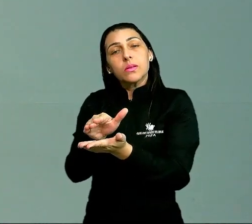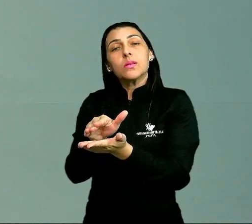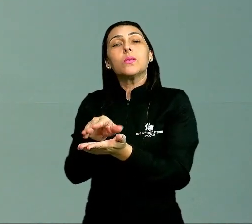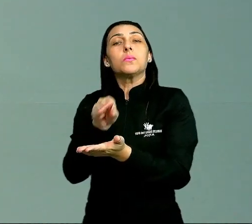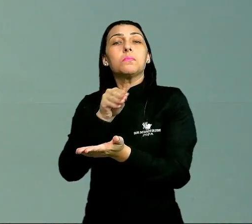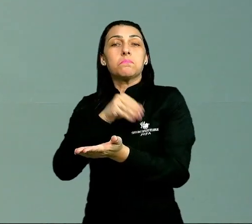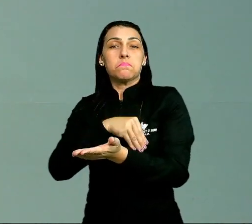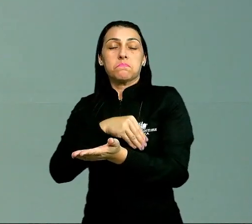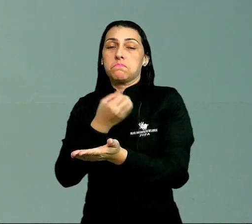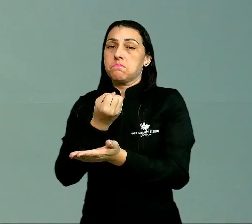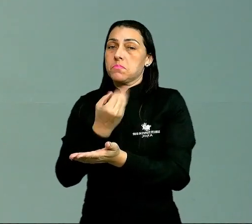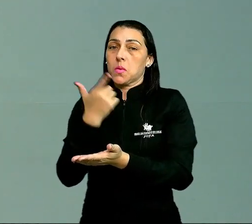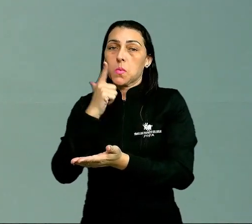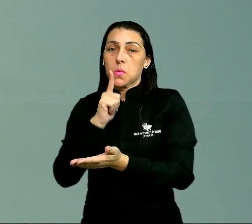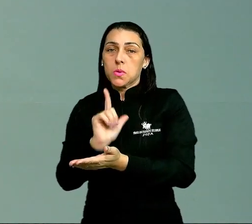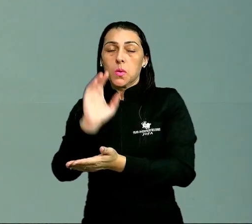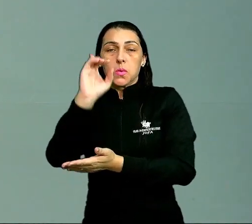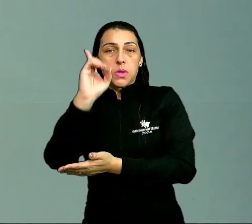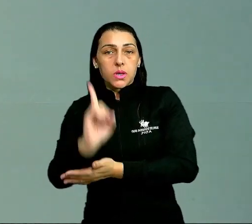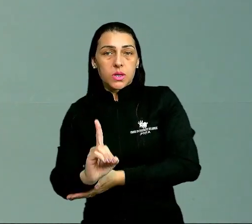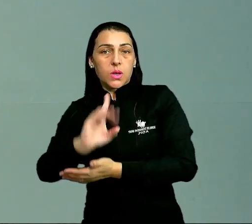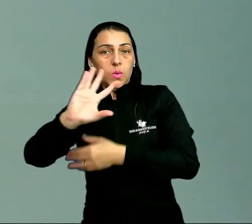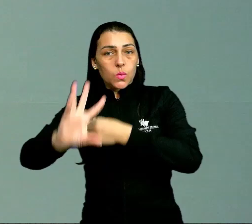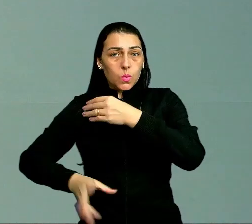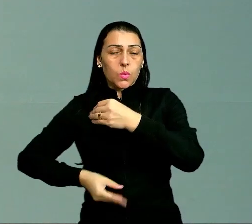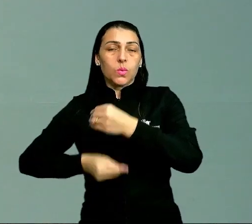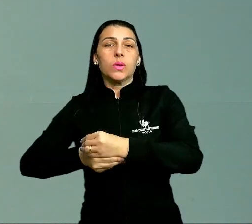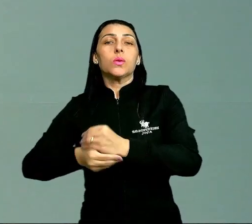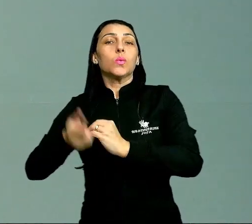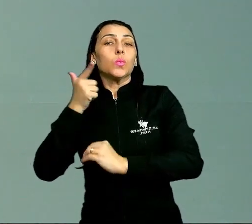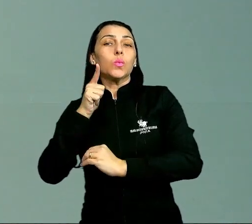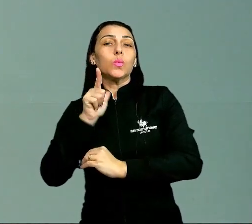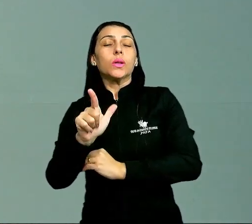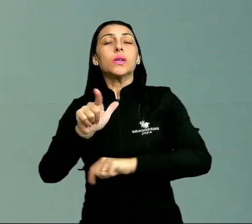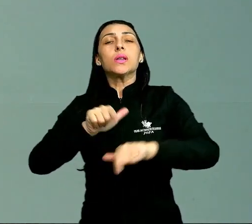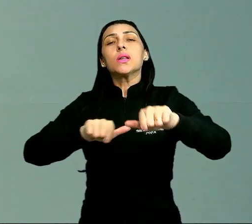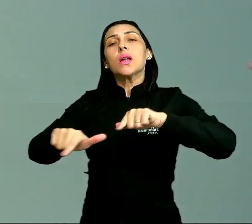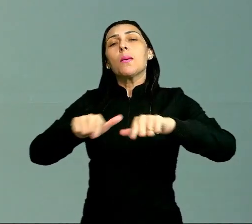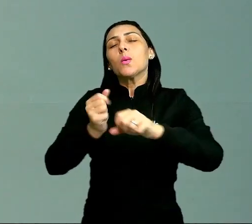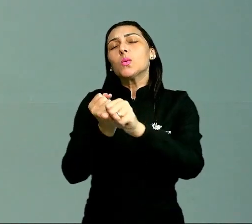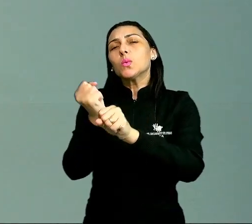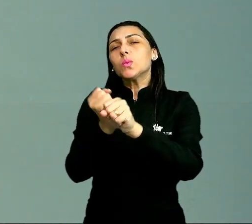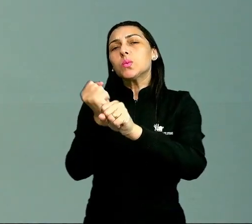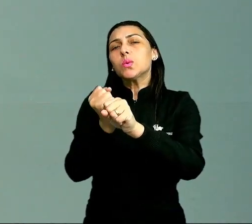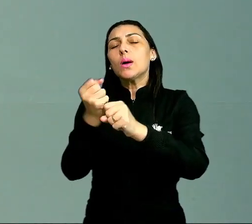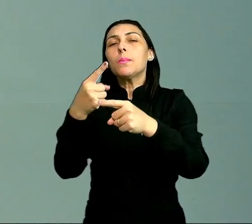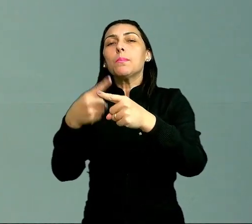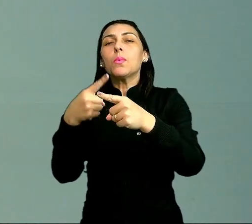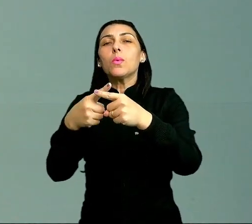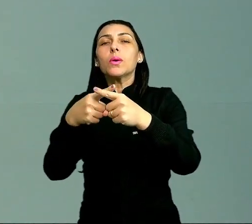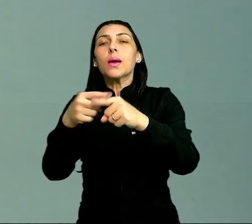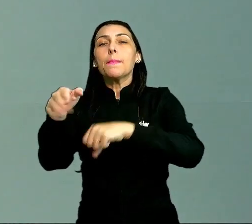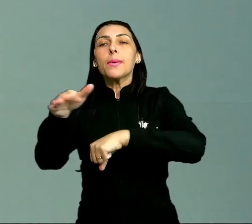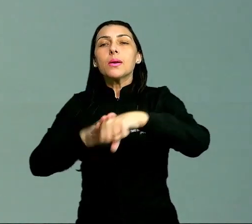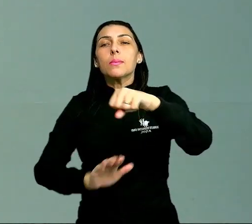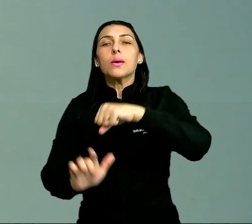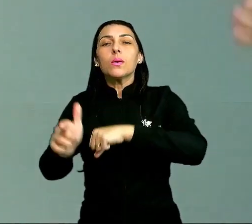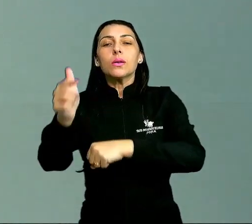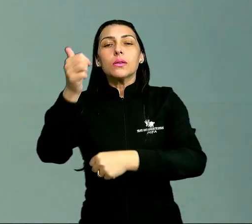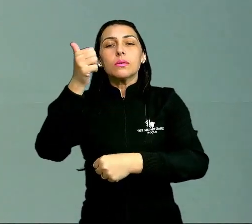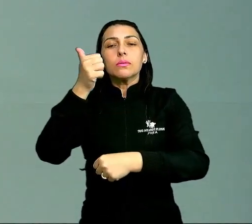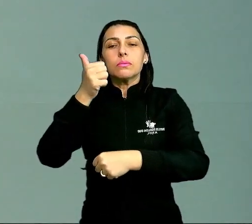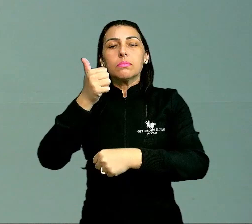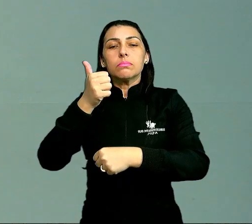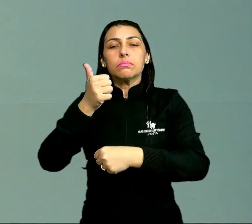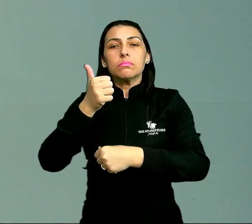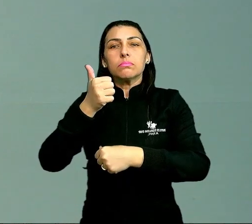ganhando muito porque conseguiu direitos adquiridos no decorrer do tempo em que trabalha, justamente para contratar outro,